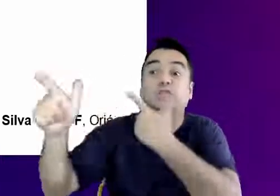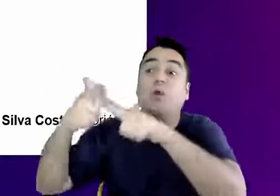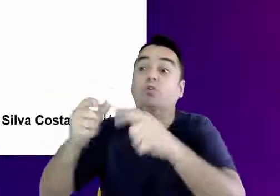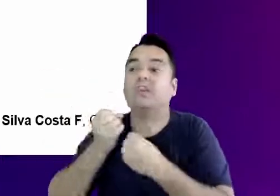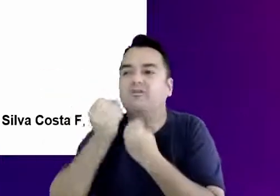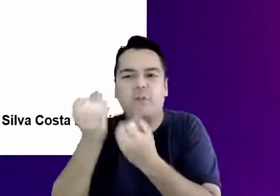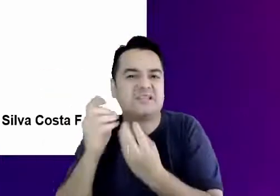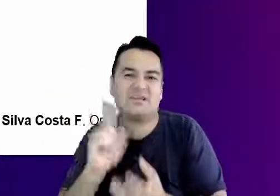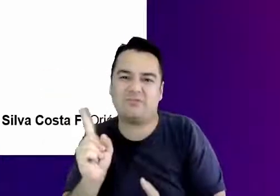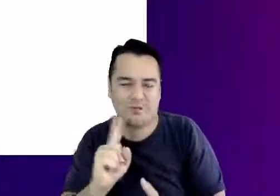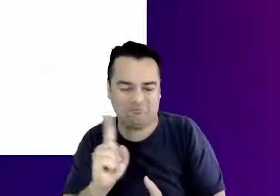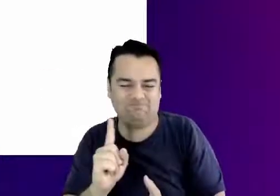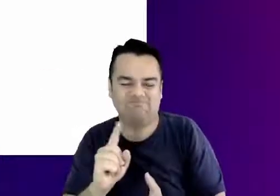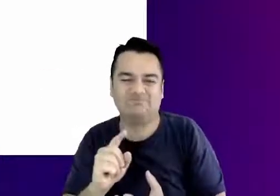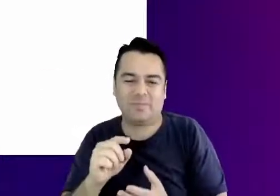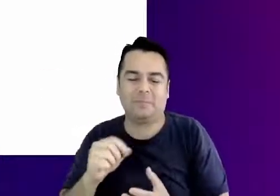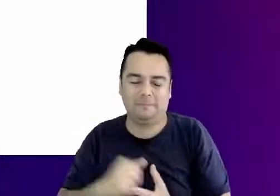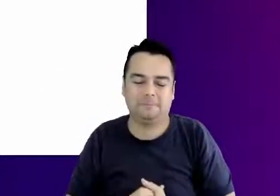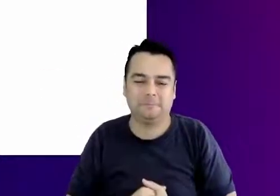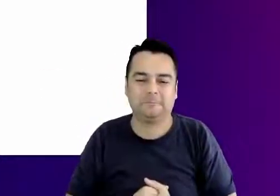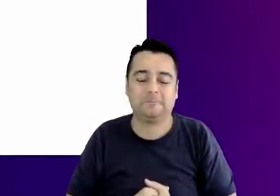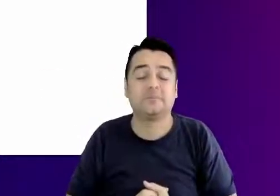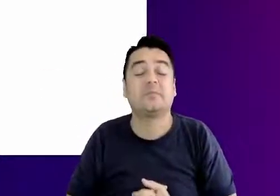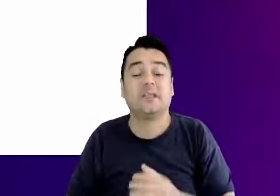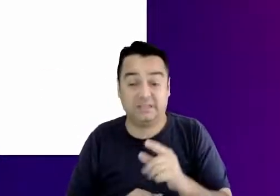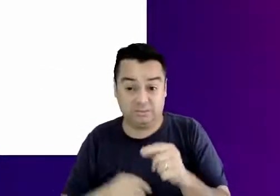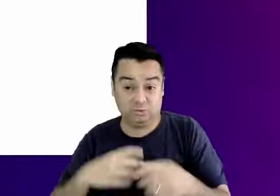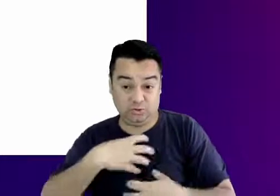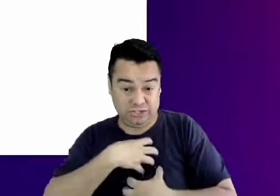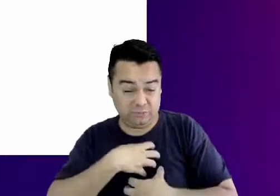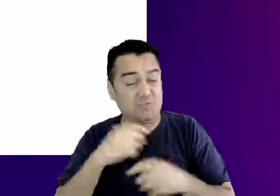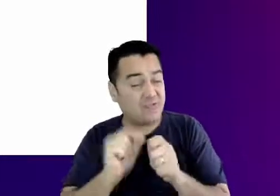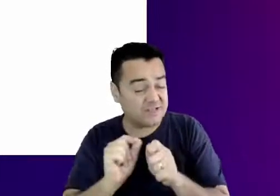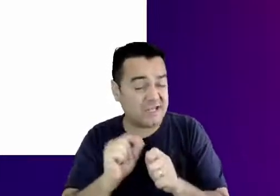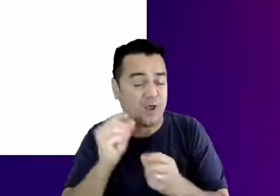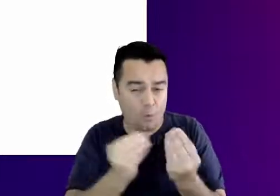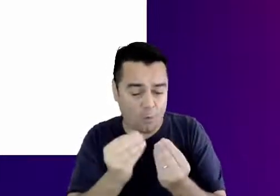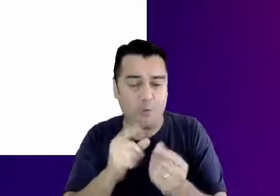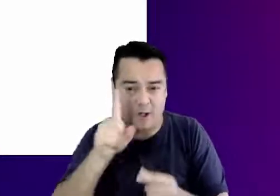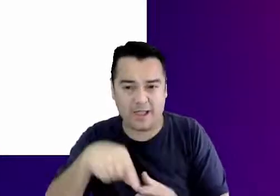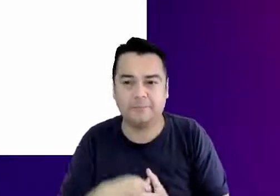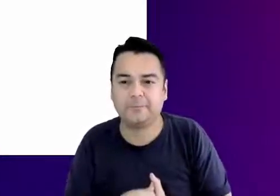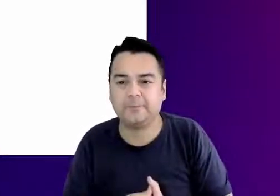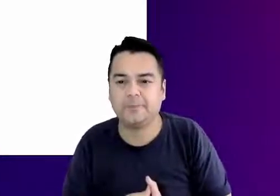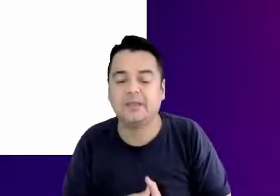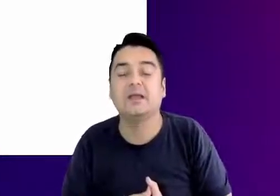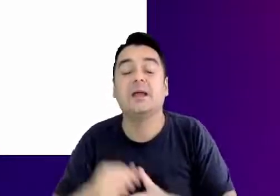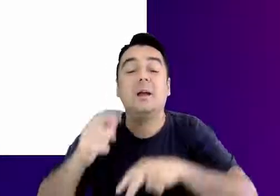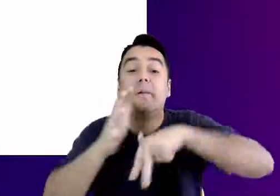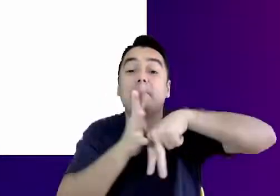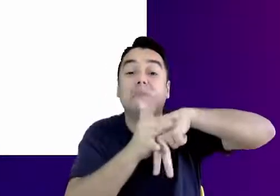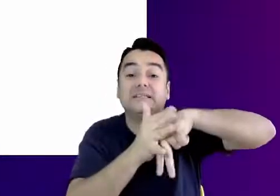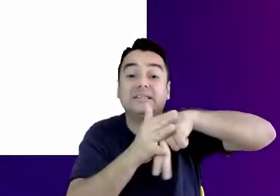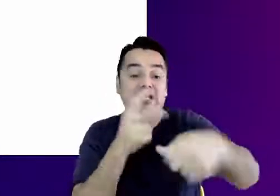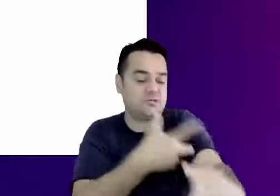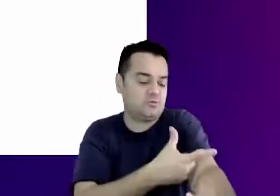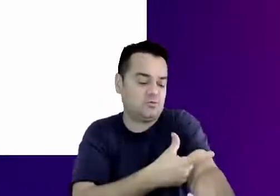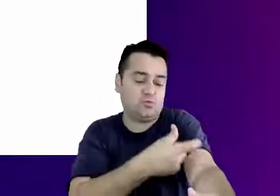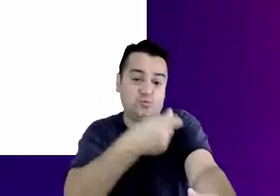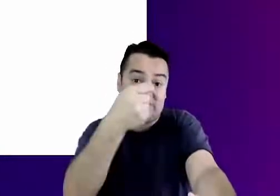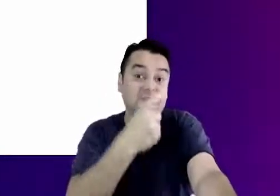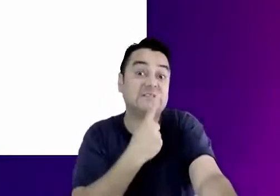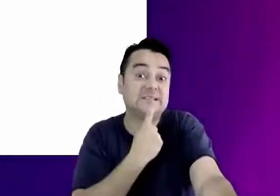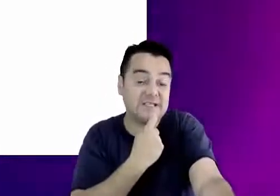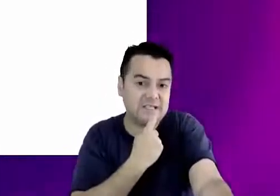proteínas placentárias. A forma de se fazer isso, basicamente a paciente coleta sangue entre 11 e 12 semanas, se